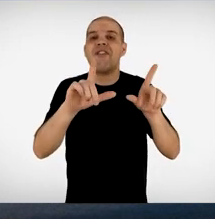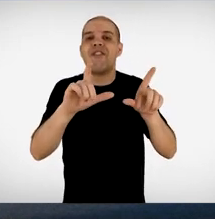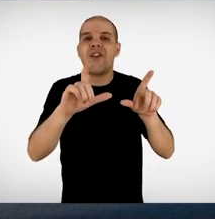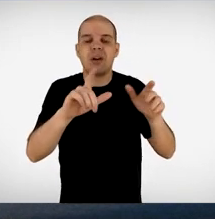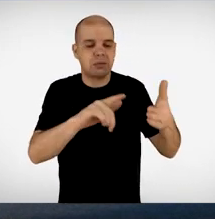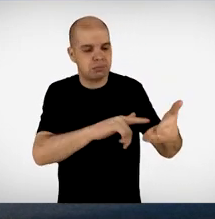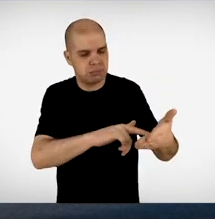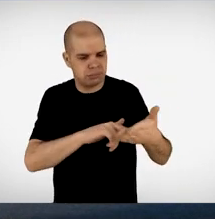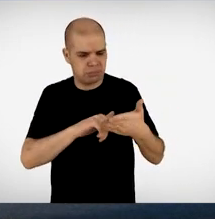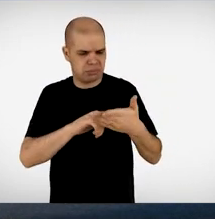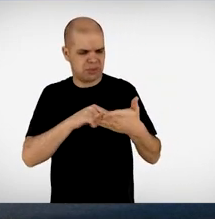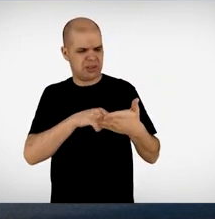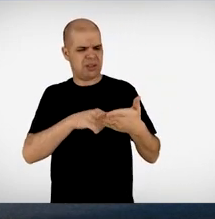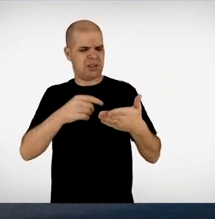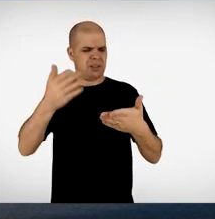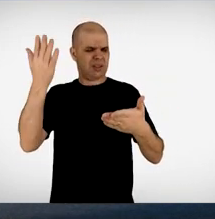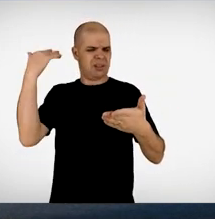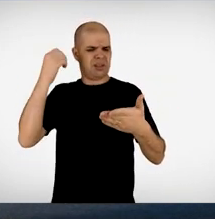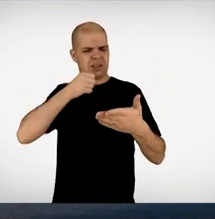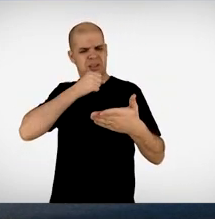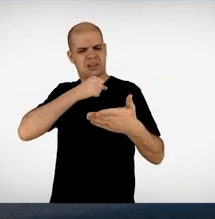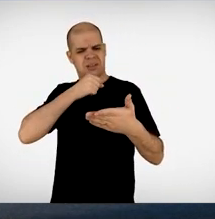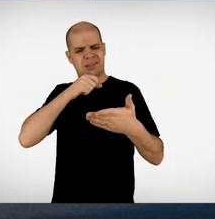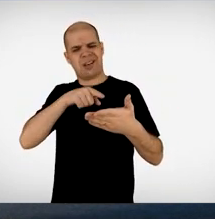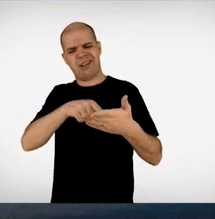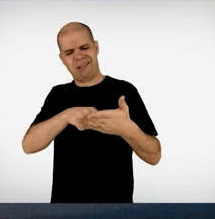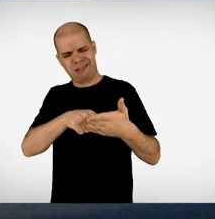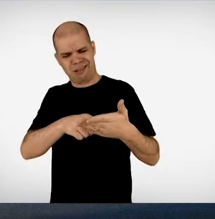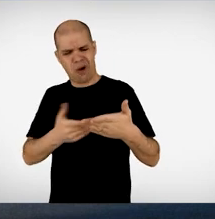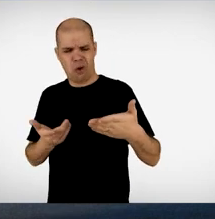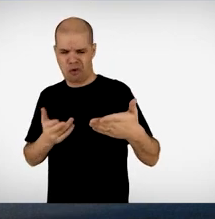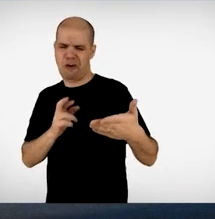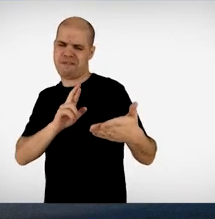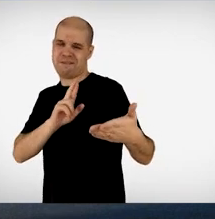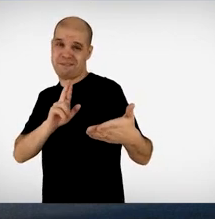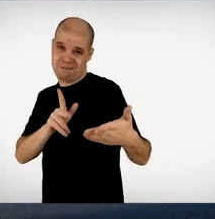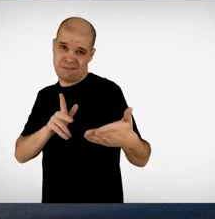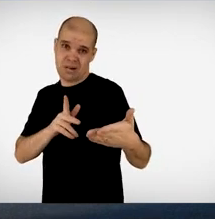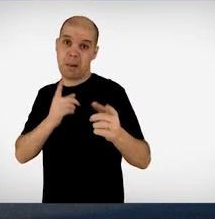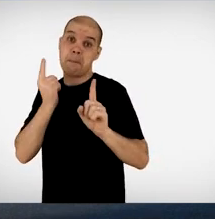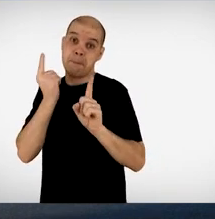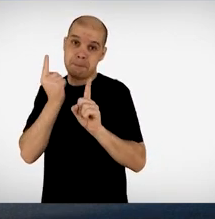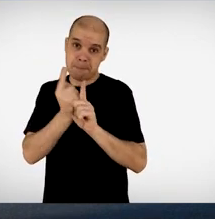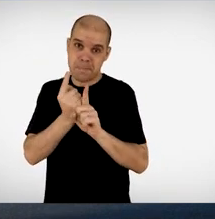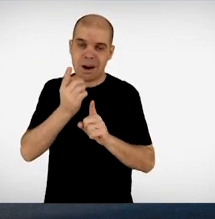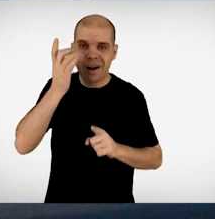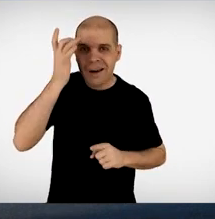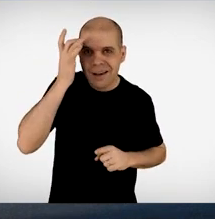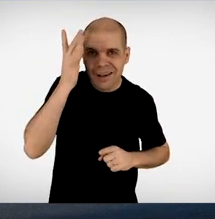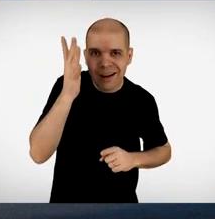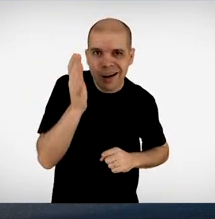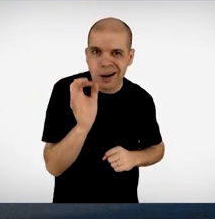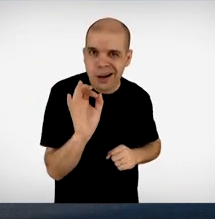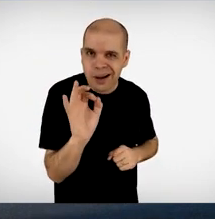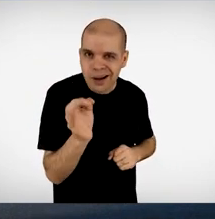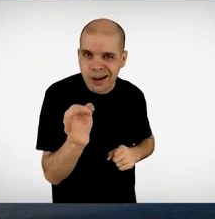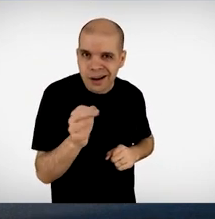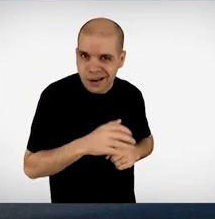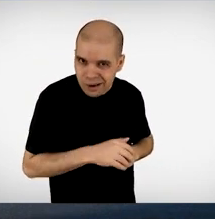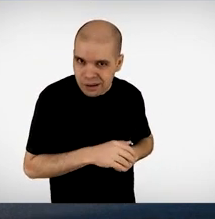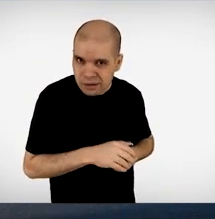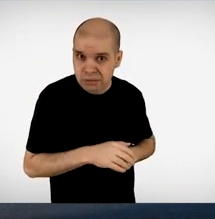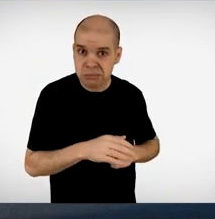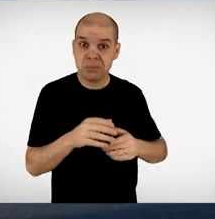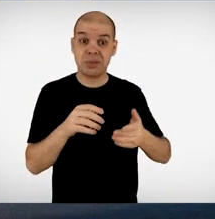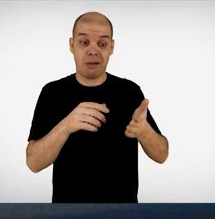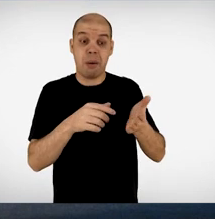Então, exige um certo deslocamento no tempo para a gente conseguir observar. Então, me parece que a pior pessoa